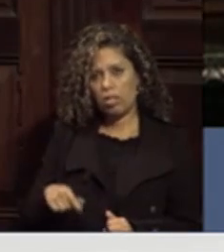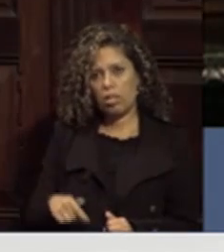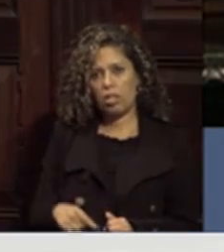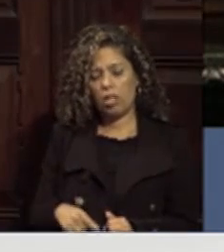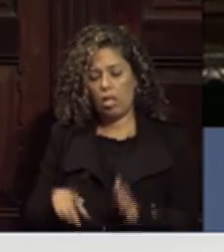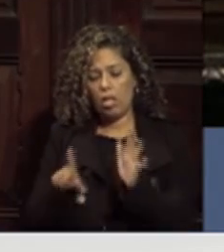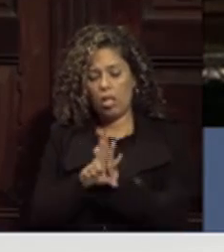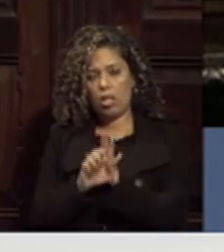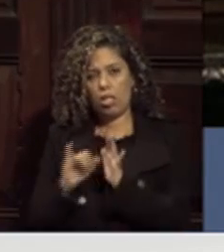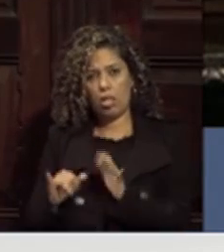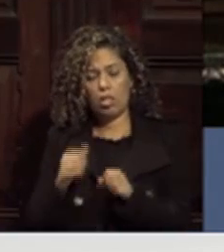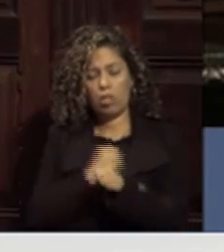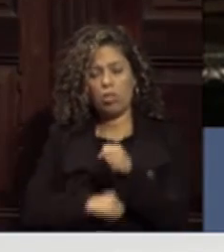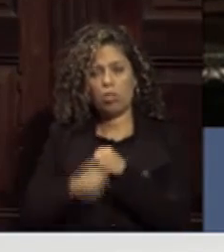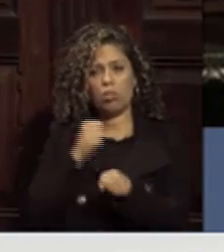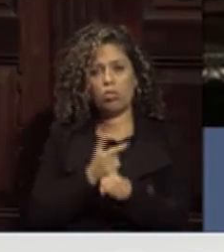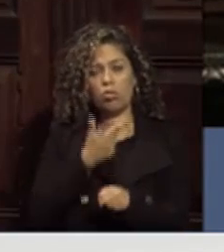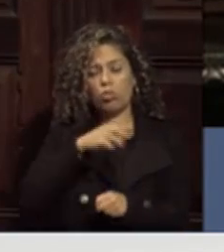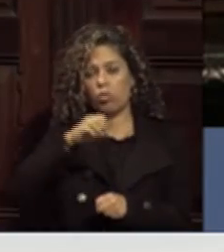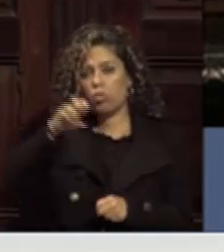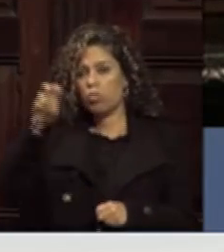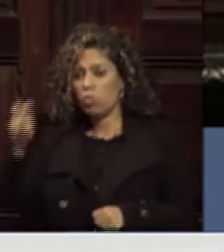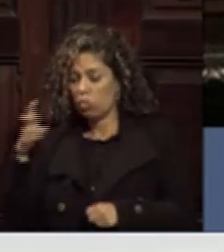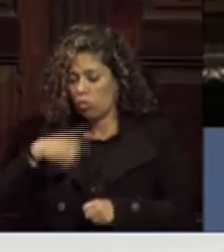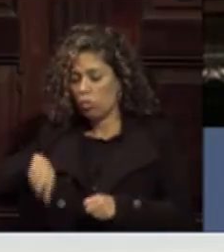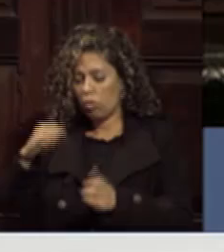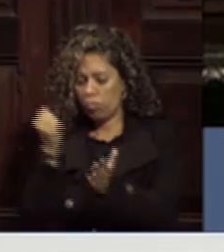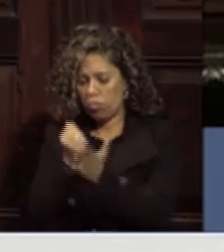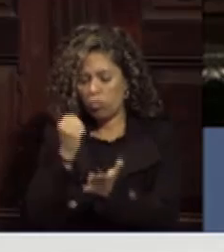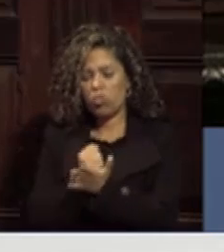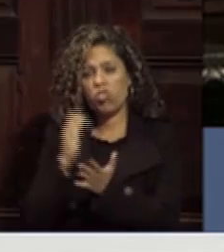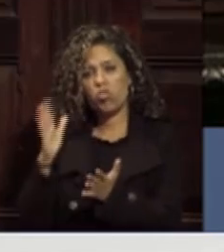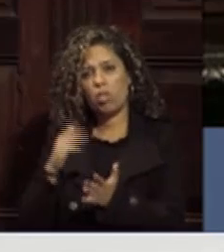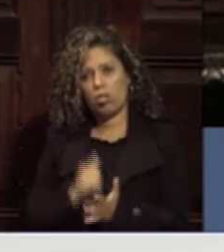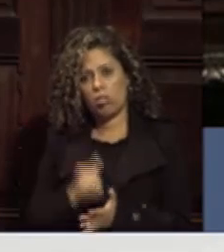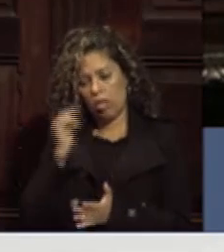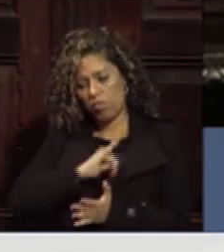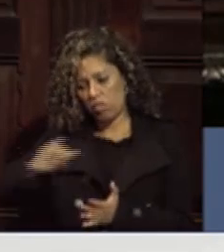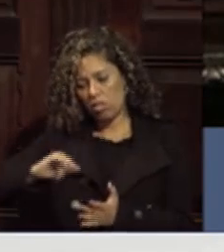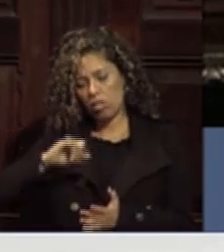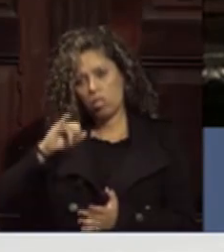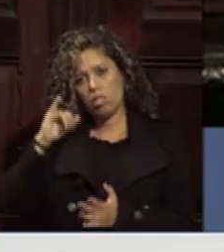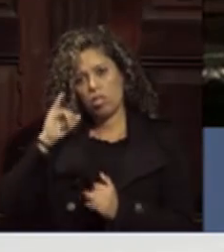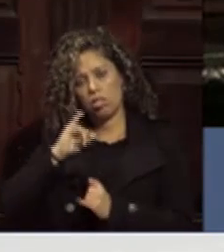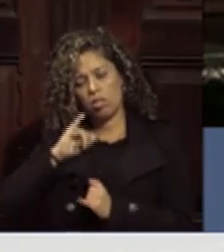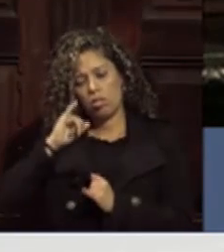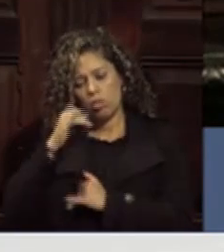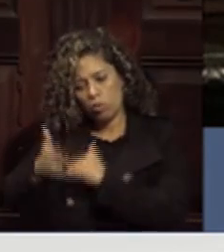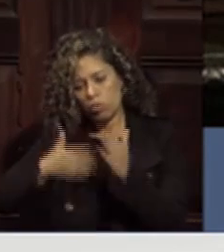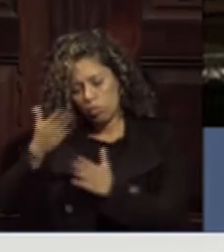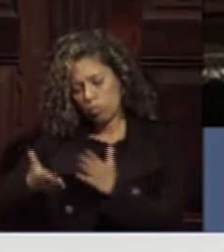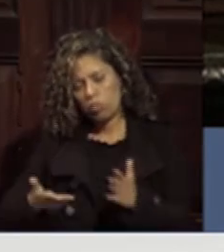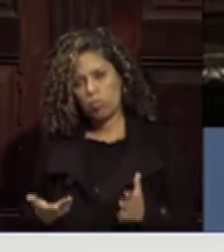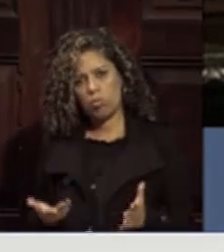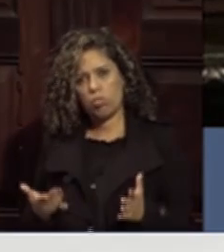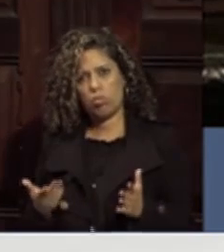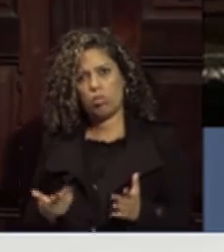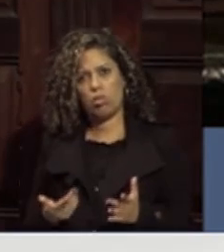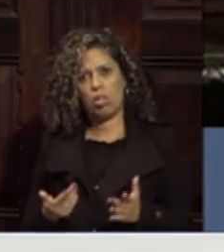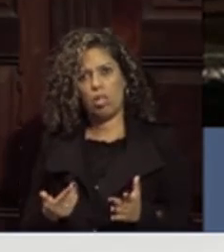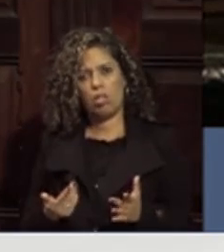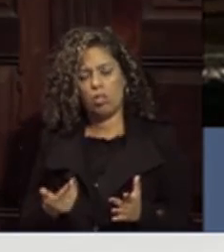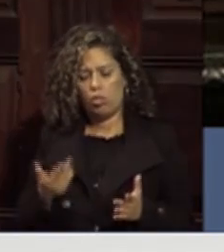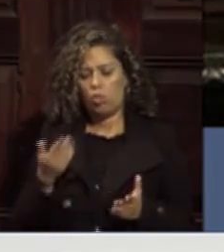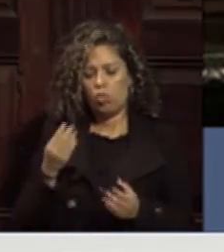foi sancionada em 2005, passamos um ano debatendo com a sociedade. Como foi o plano de educação em 2009, passamos um